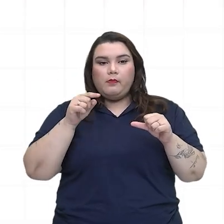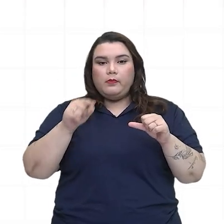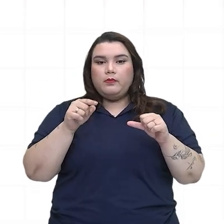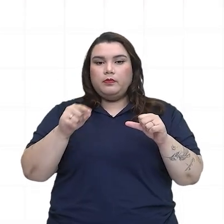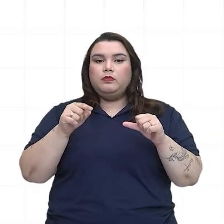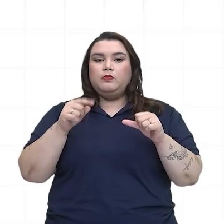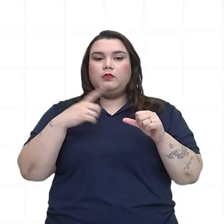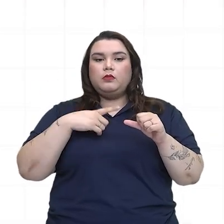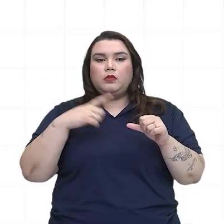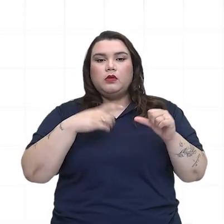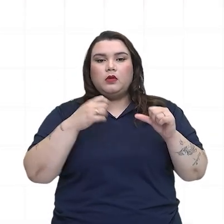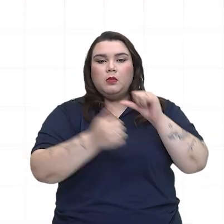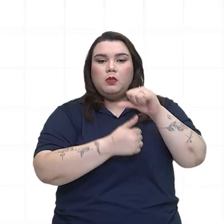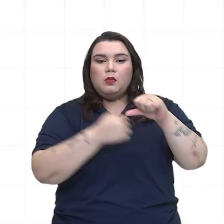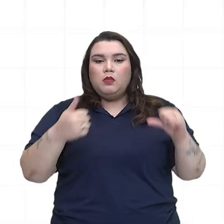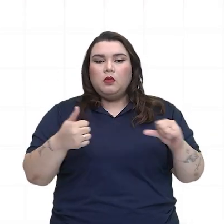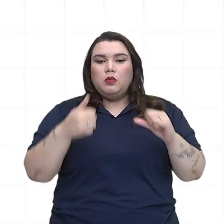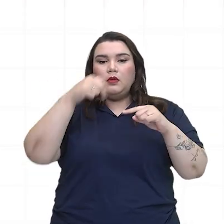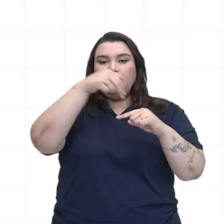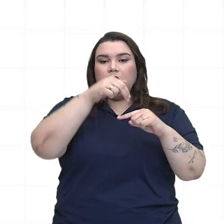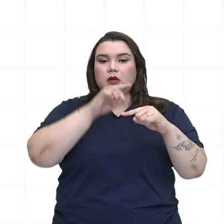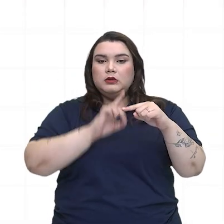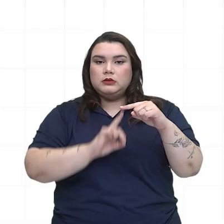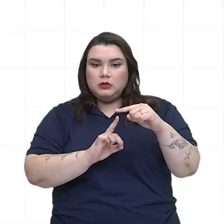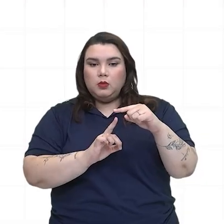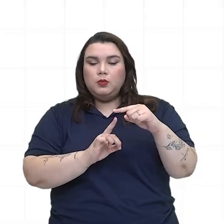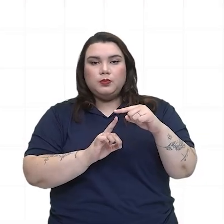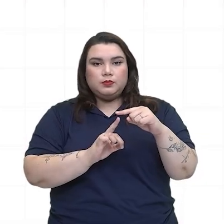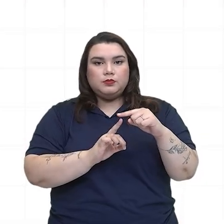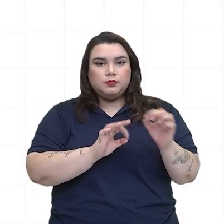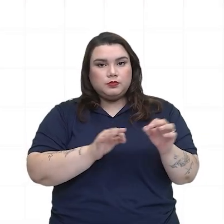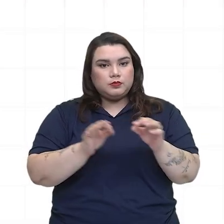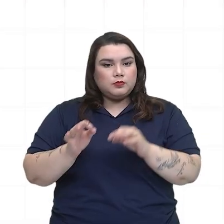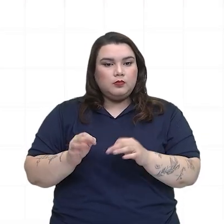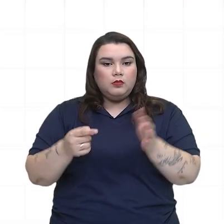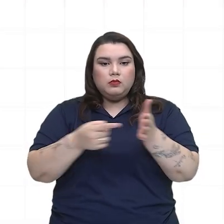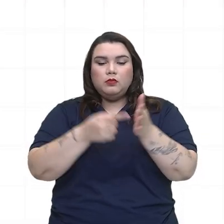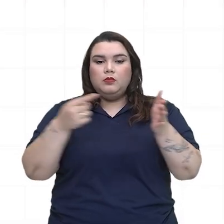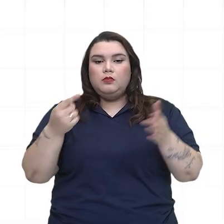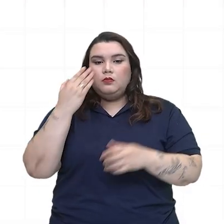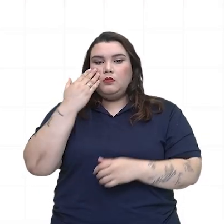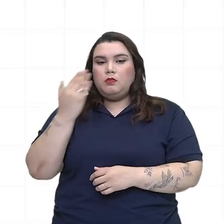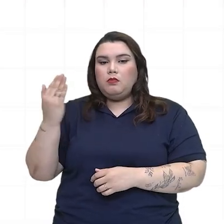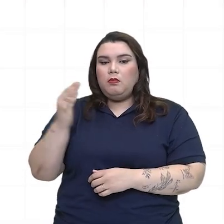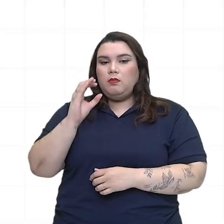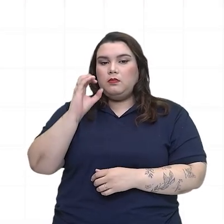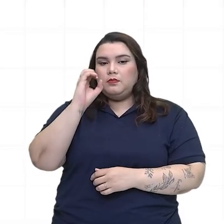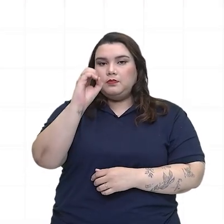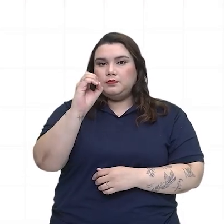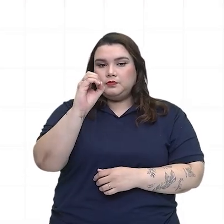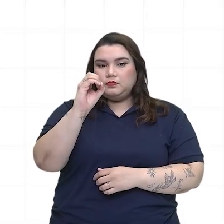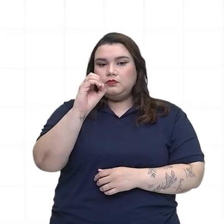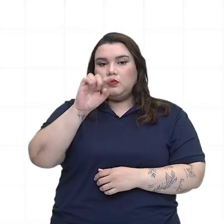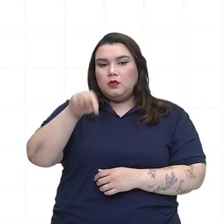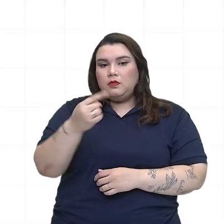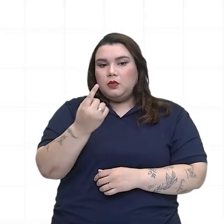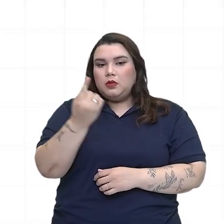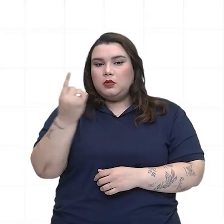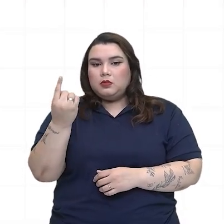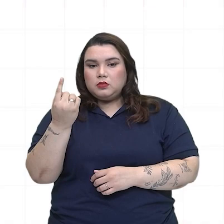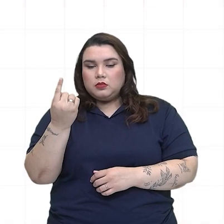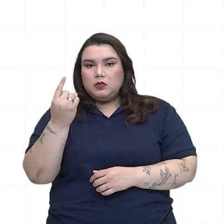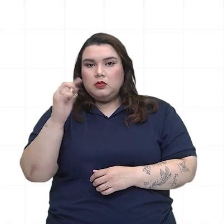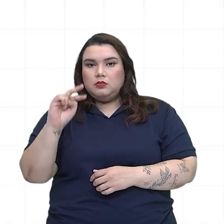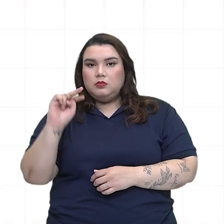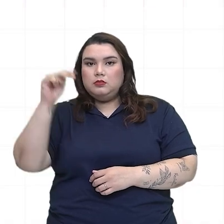em frações decimais. No nosso primeiro exemplo, a gente tem 0,1 elevado